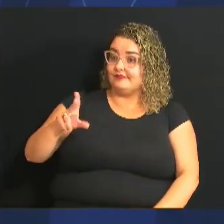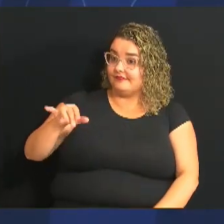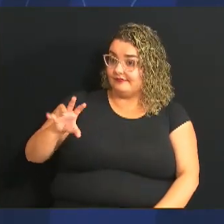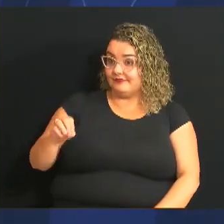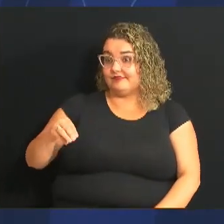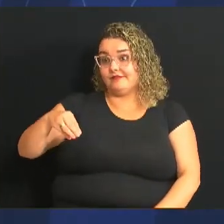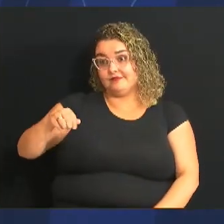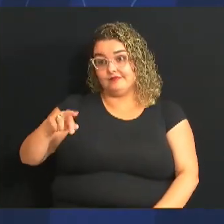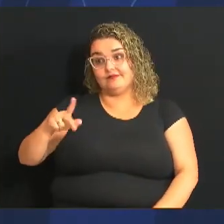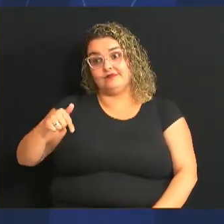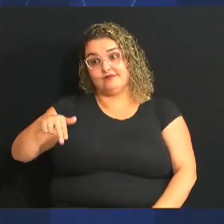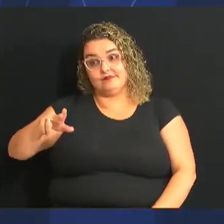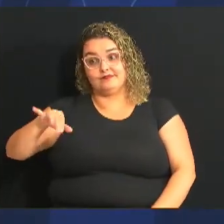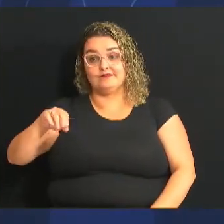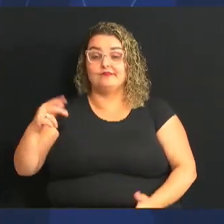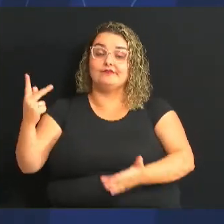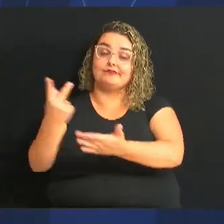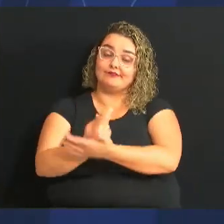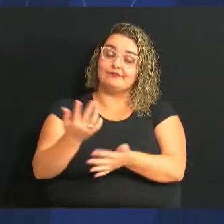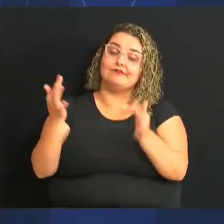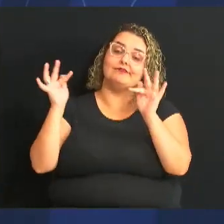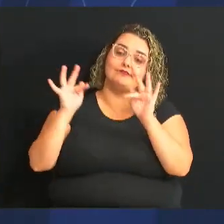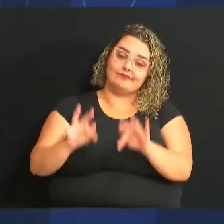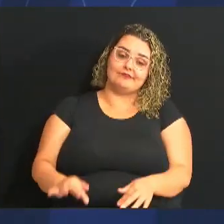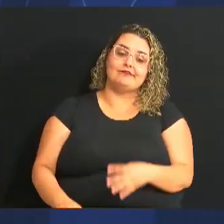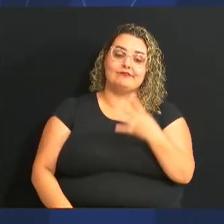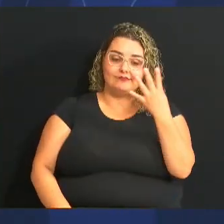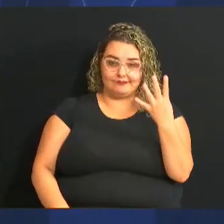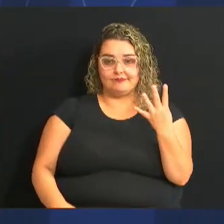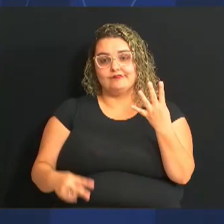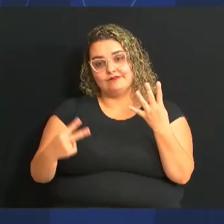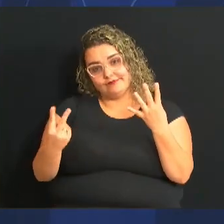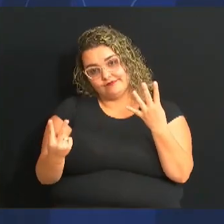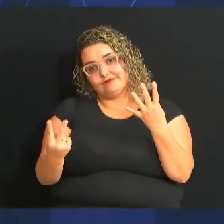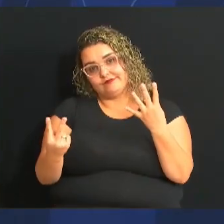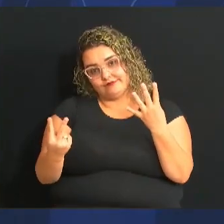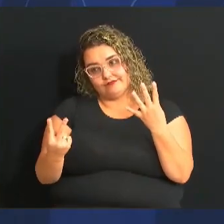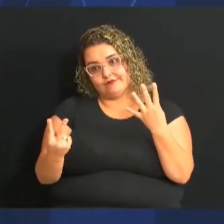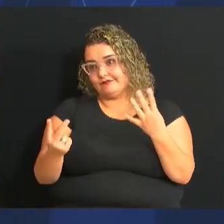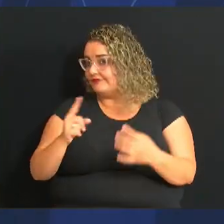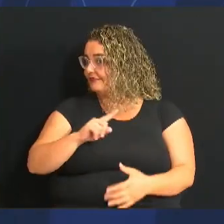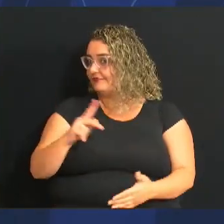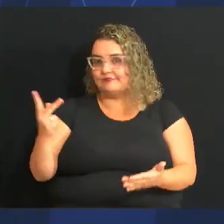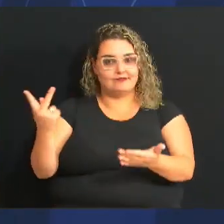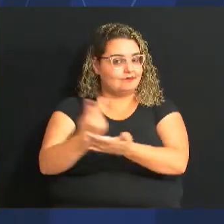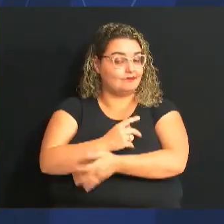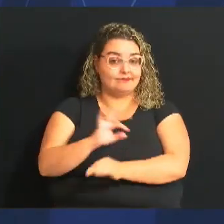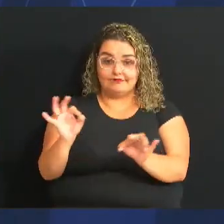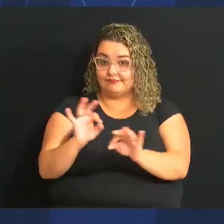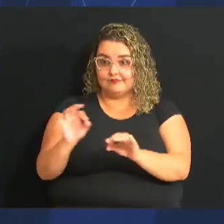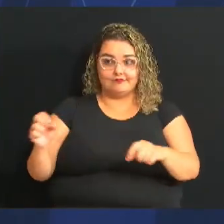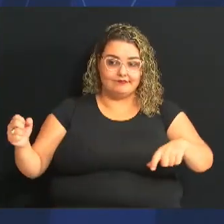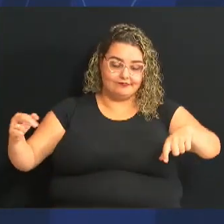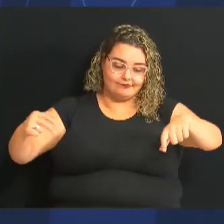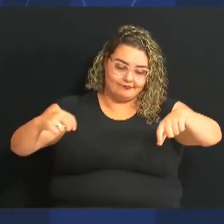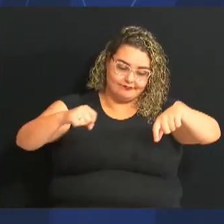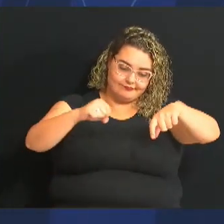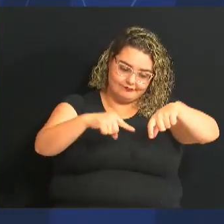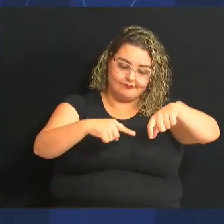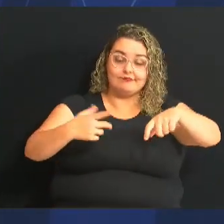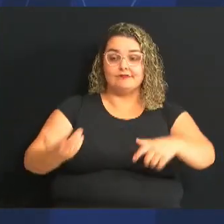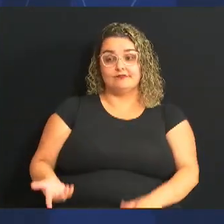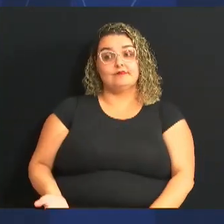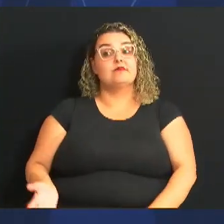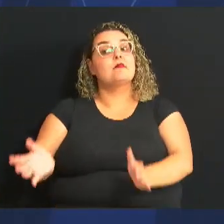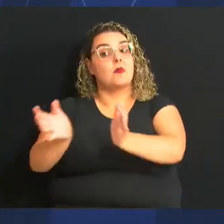Marquinhos erraram e no final 4-2 para a Croácia, que não errou nenhum pênalti. Bom, Copa do Mundo